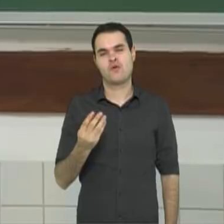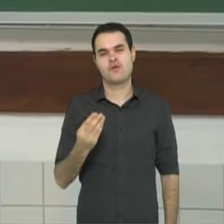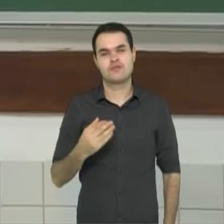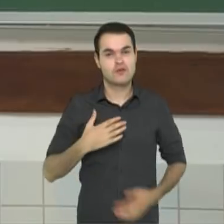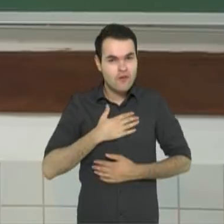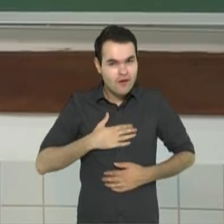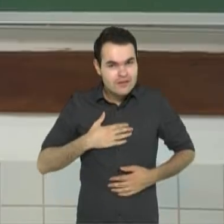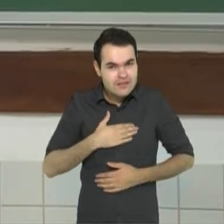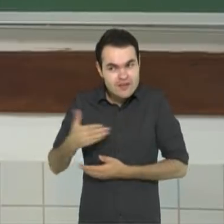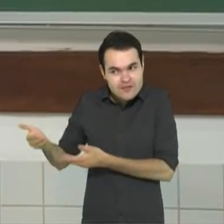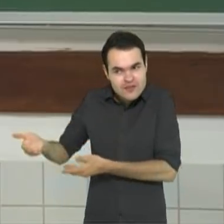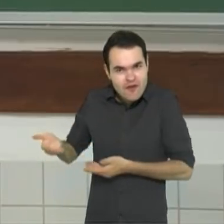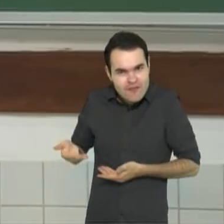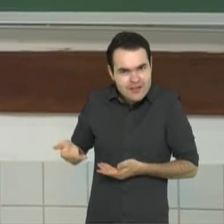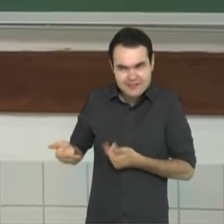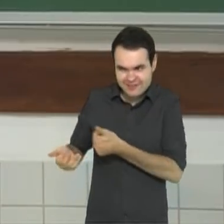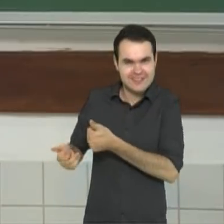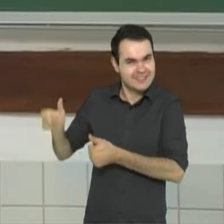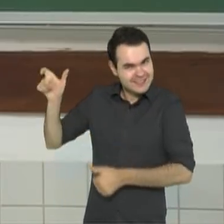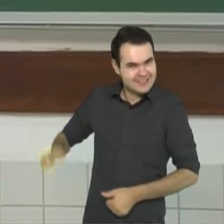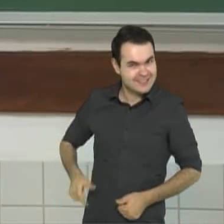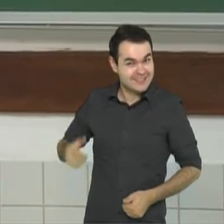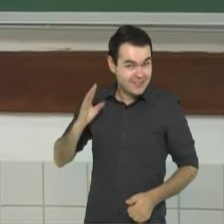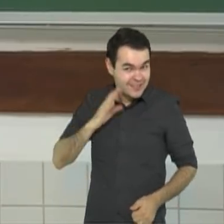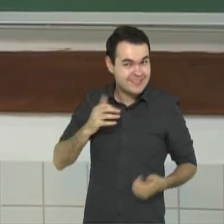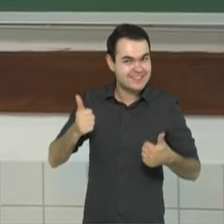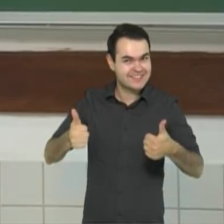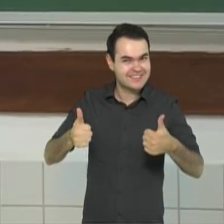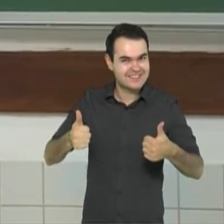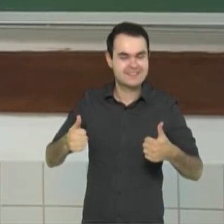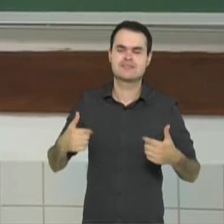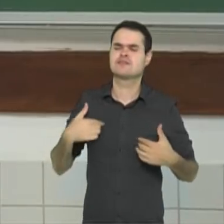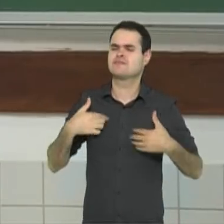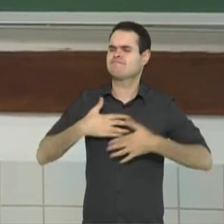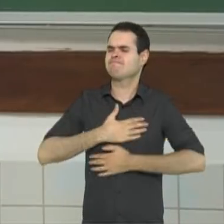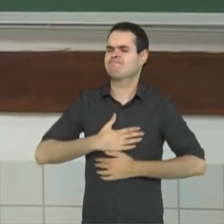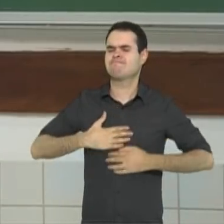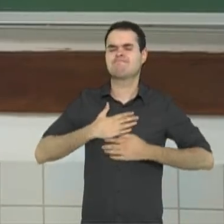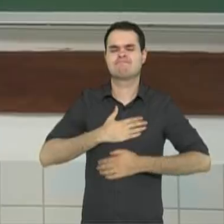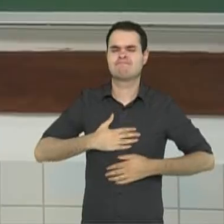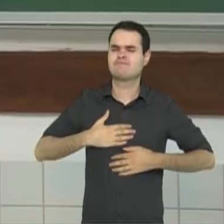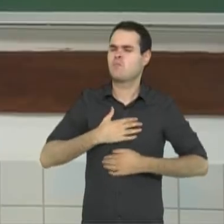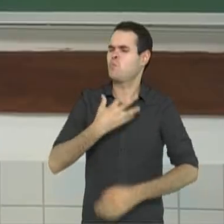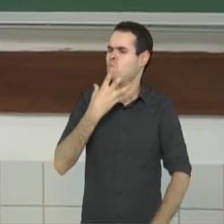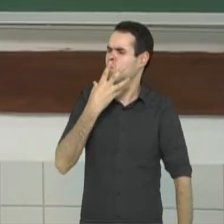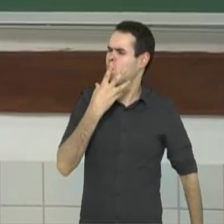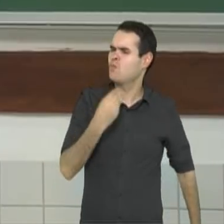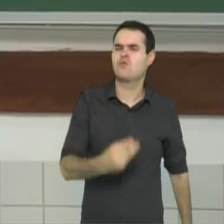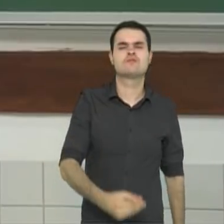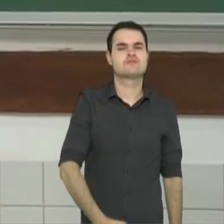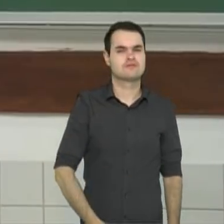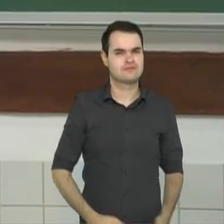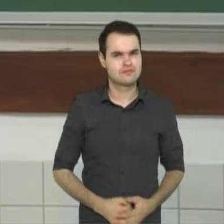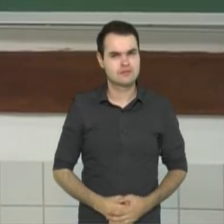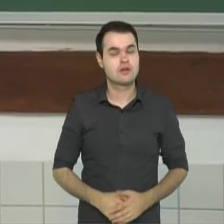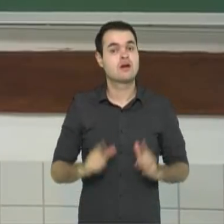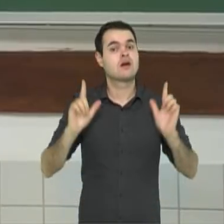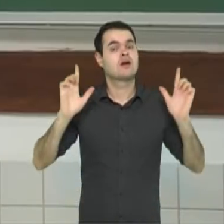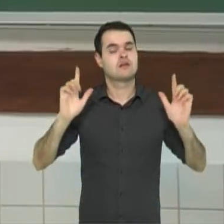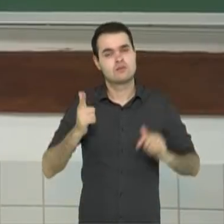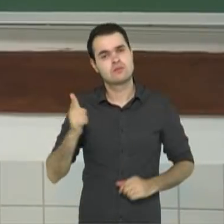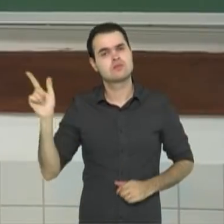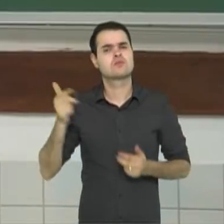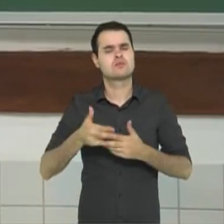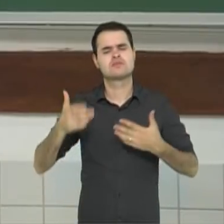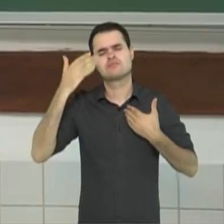Gostaram do convidado que a professora trouxe? Bacana, se divertiram? Eu me diverti pra caramba. E outra coisa, ai, meus